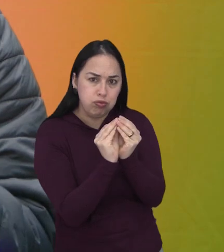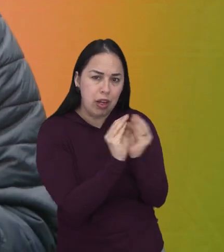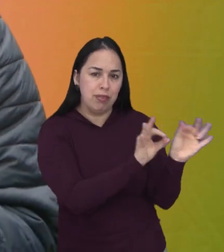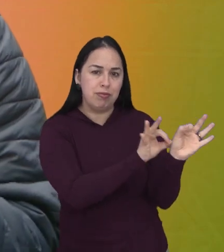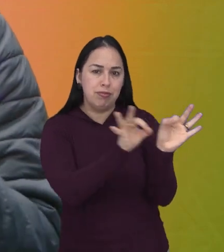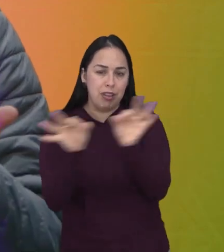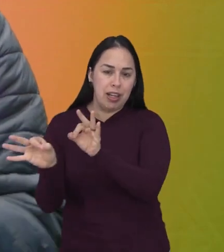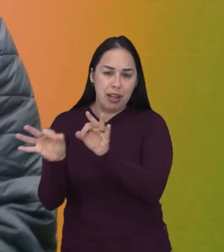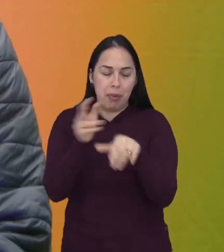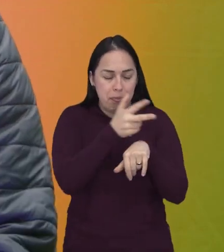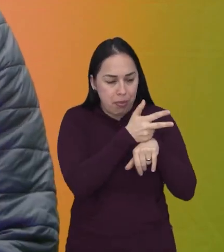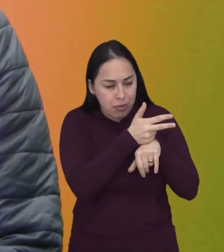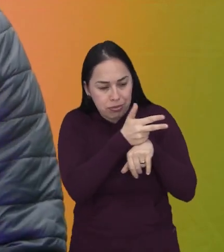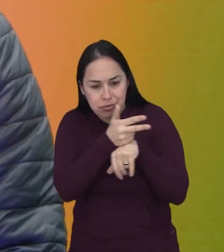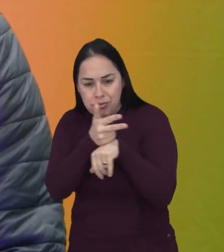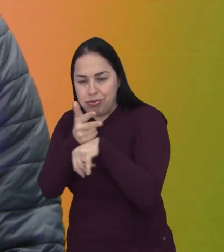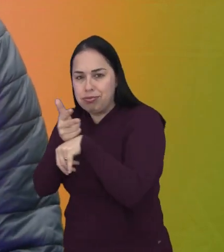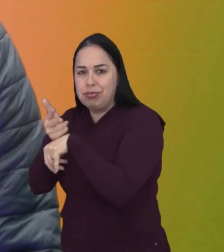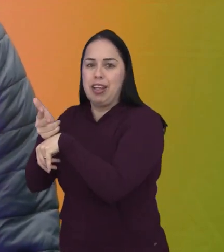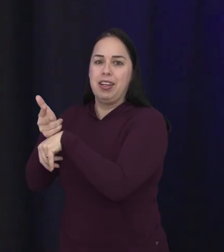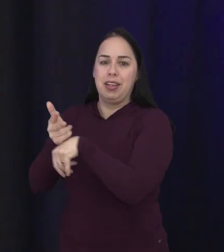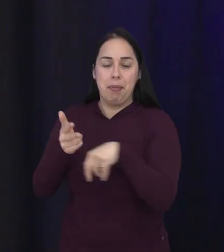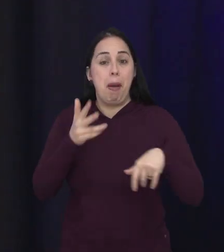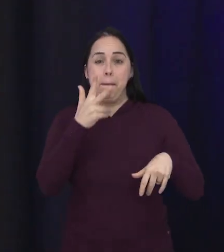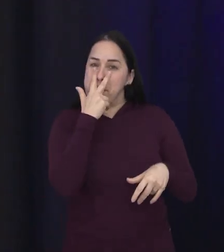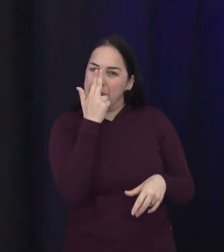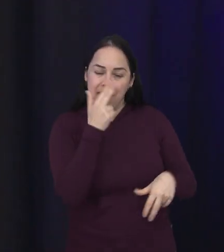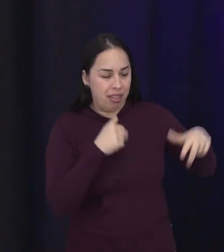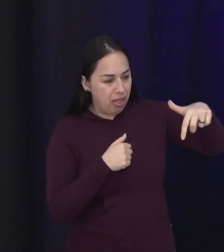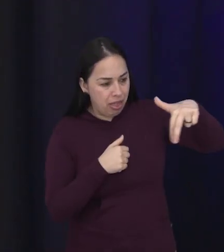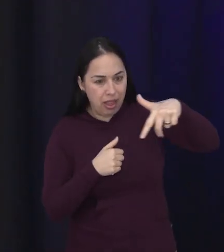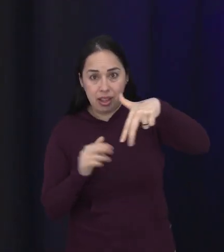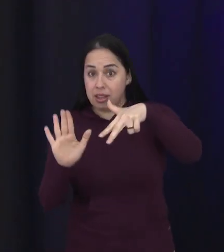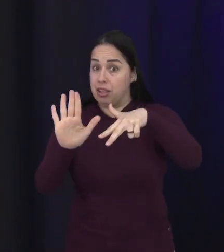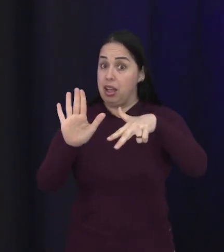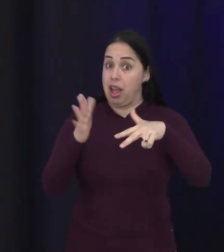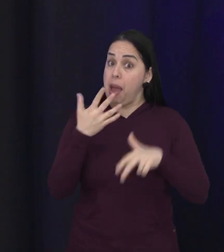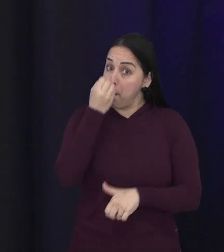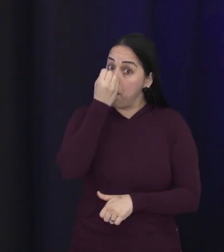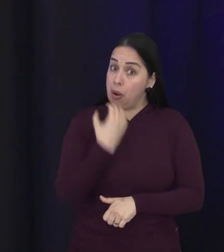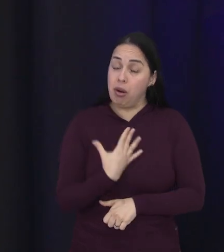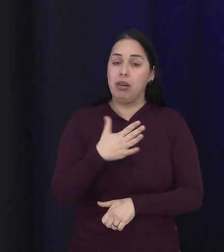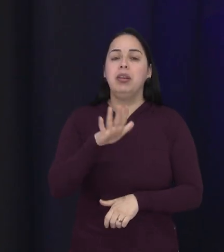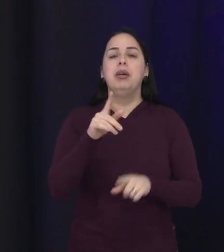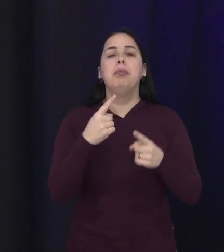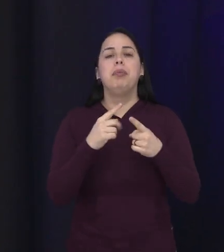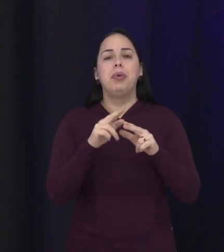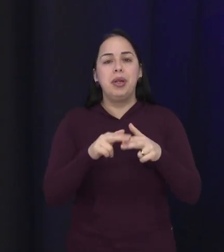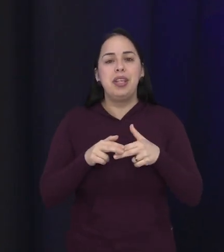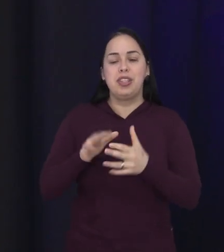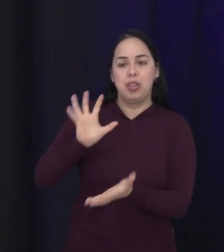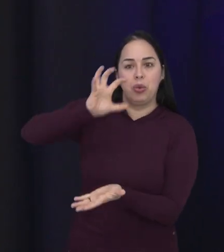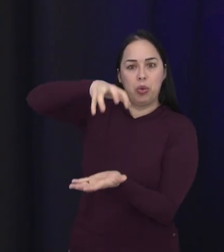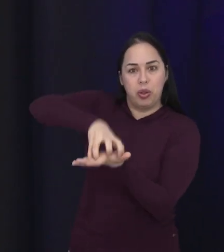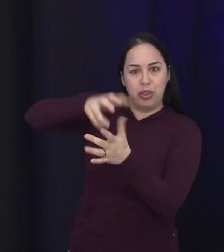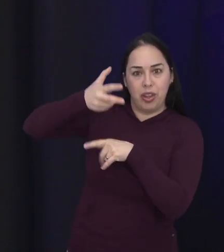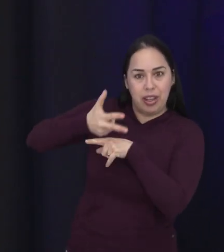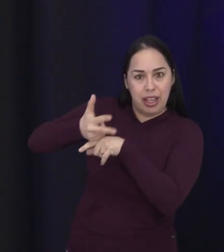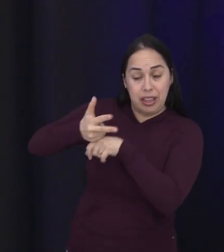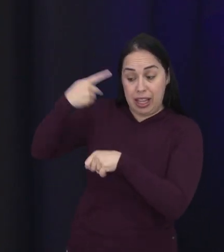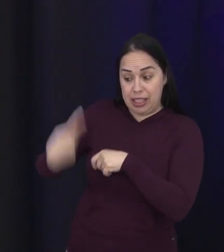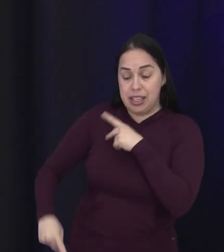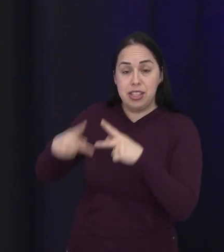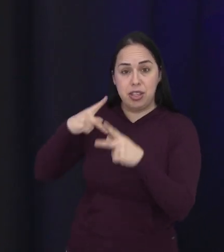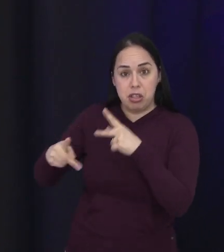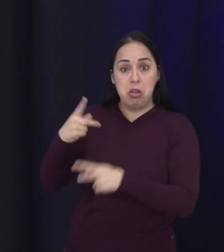outra. Assim, é criada a ilusão de movimento. Um trabalhão que vale a pena, viu? Tanto que o pessoal de um estúdio de São José dos